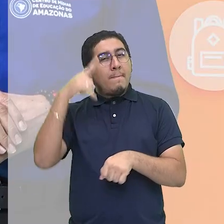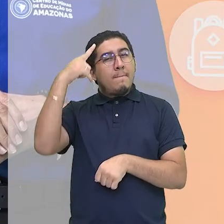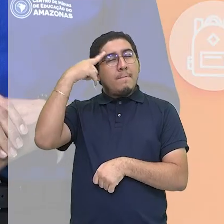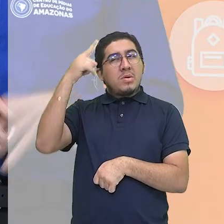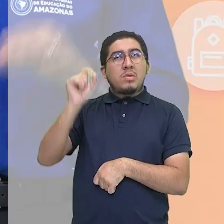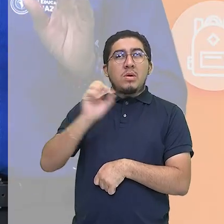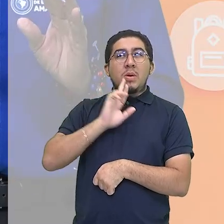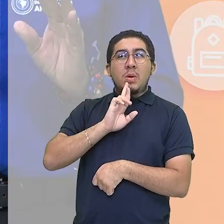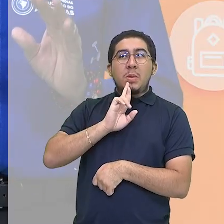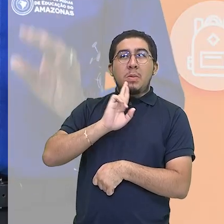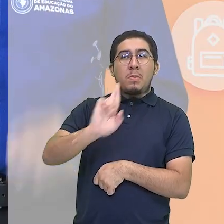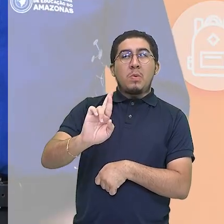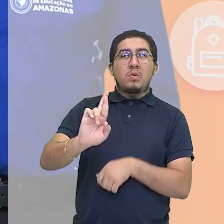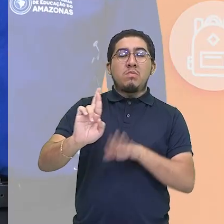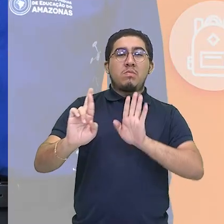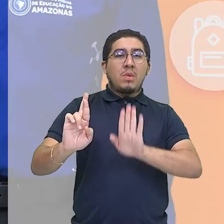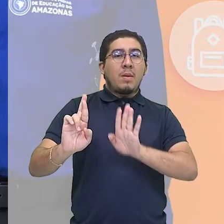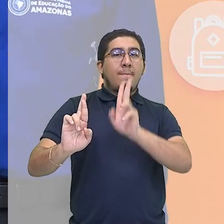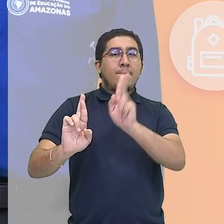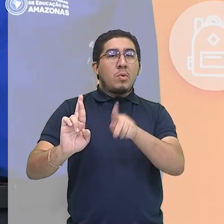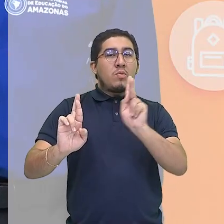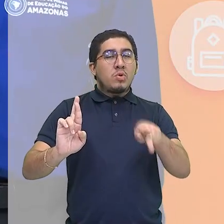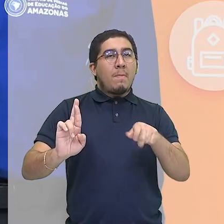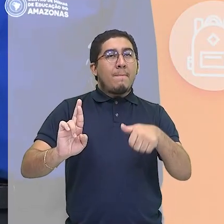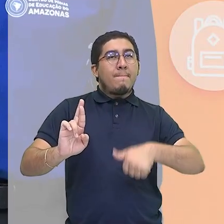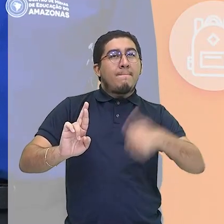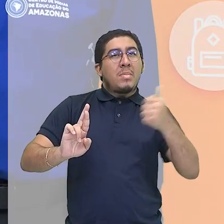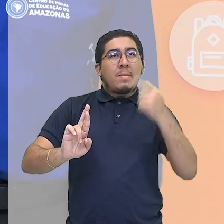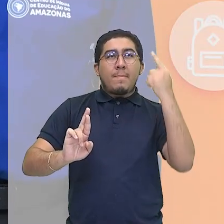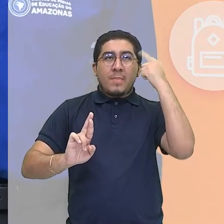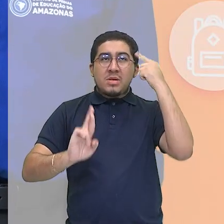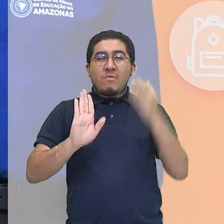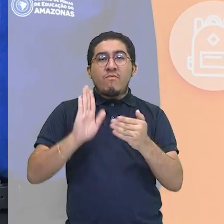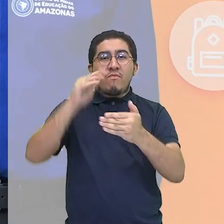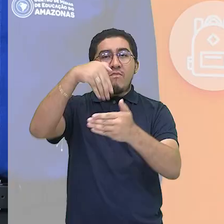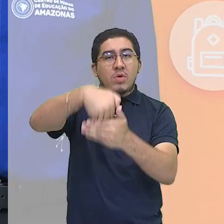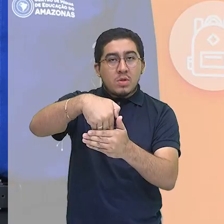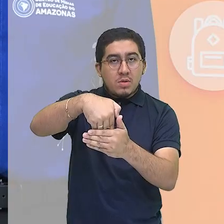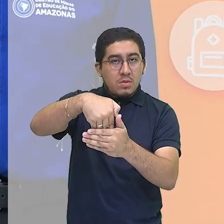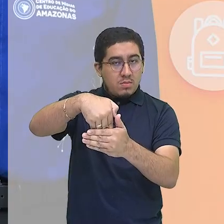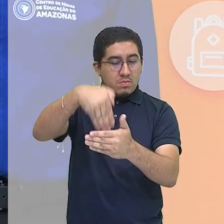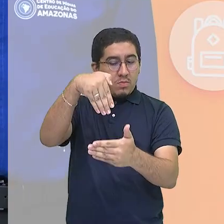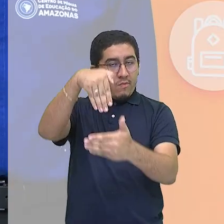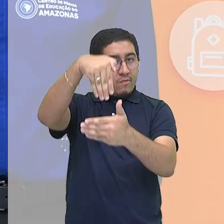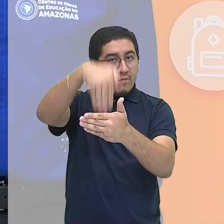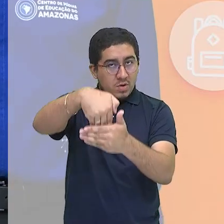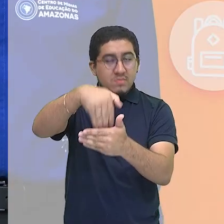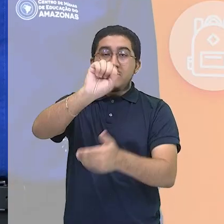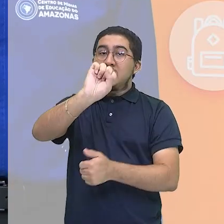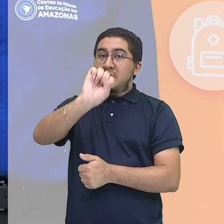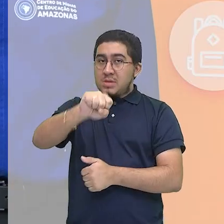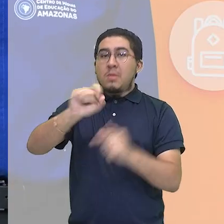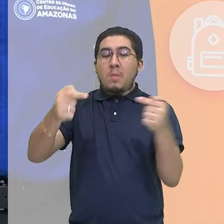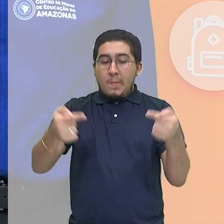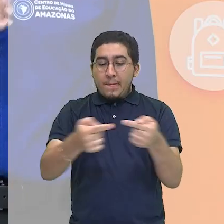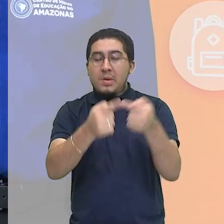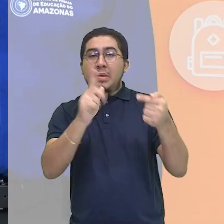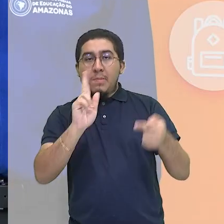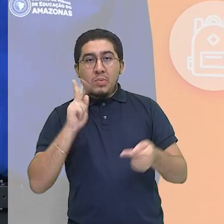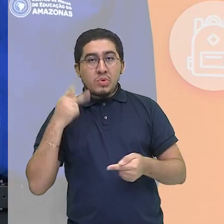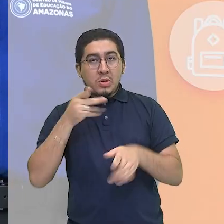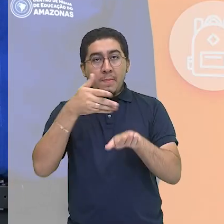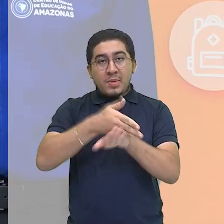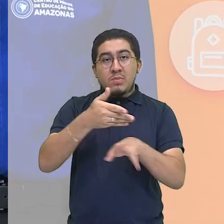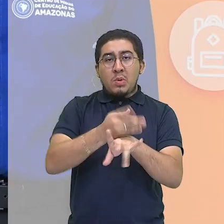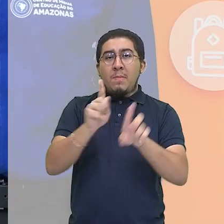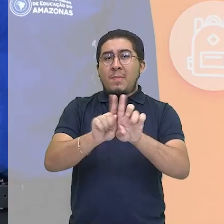nos responder, professor, primeira coisa é votar. Sim, votar designa participação política,